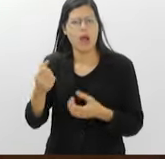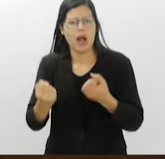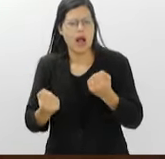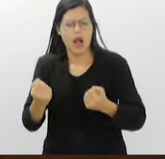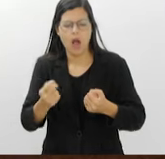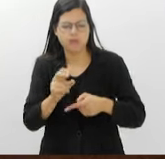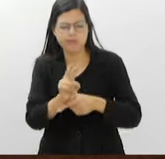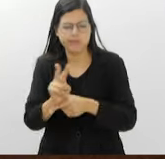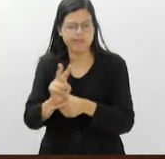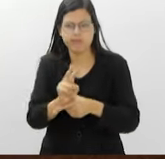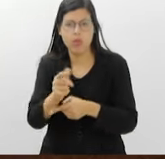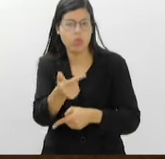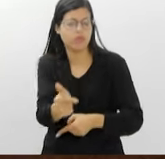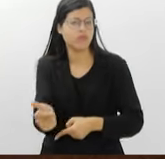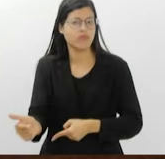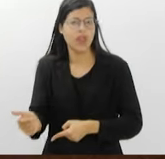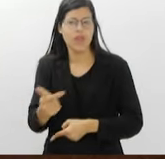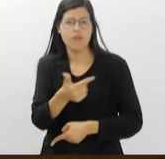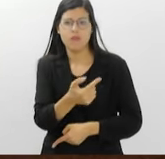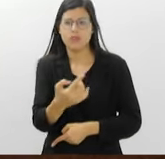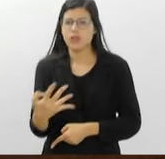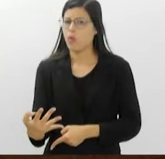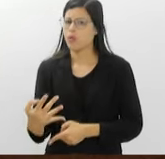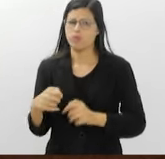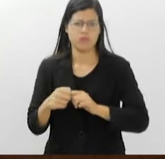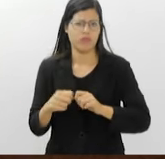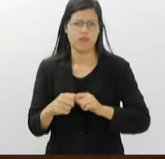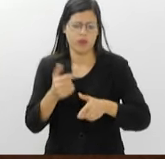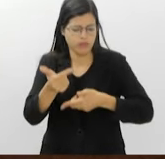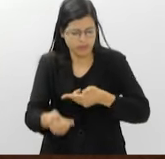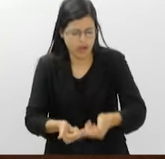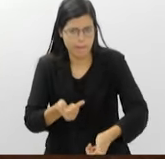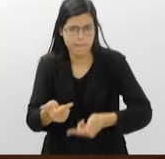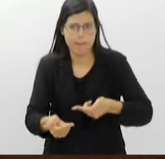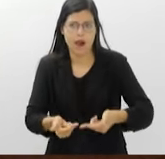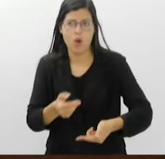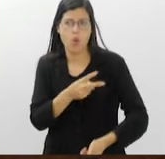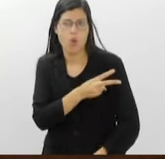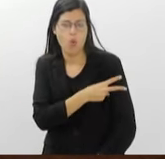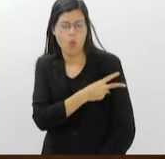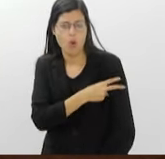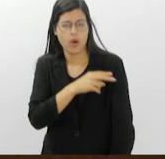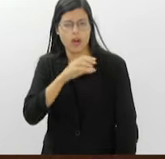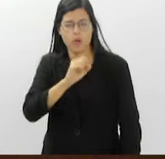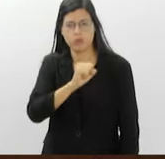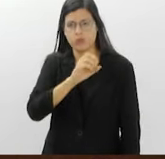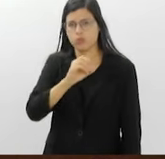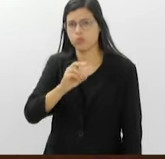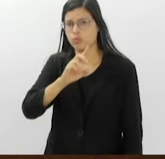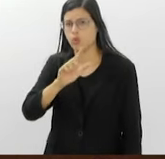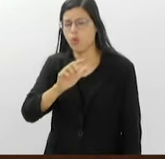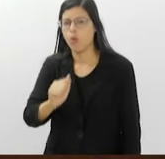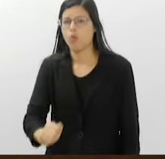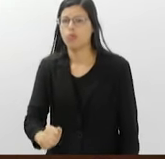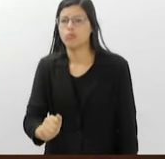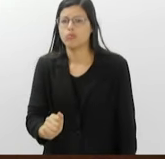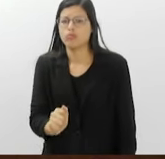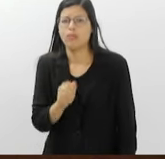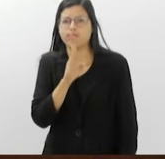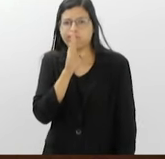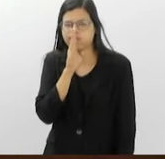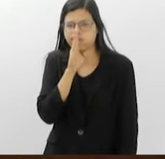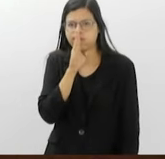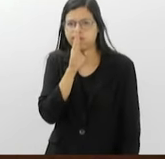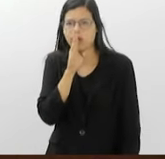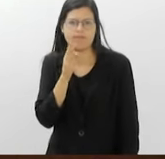O 24º Batalhão não tem feito seu dever de casa. Coronel Souza está sendo omisso nas suas